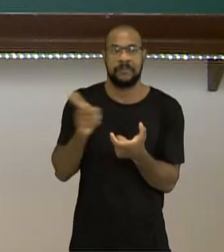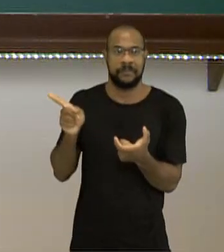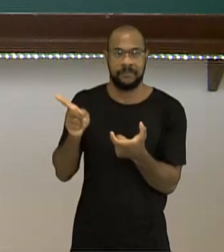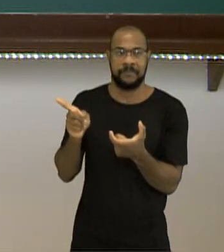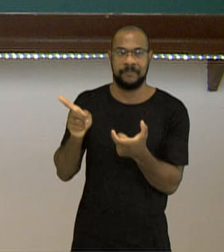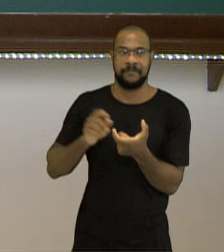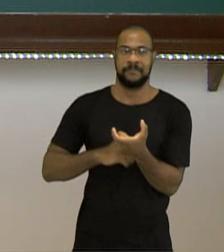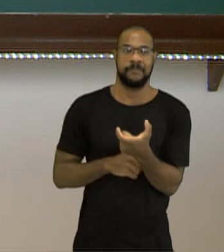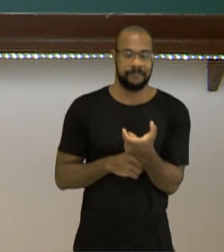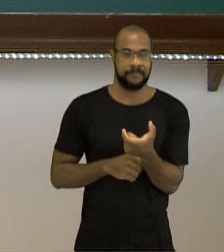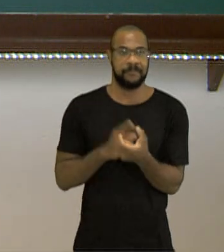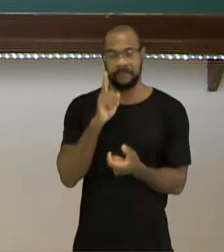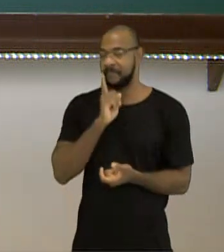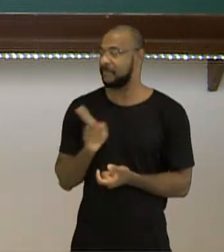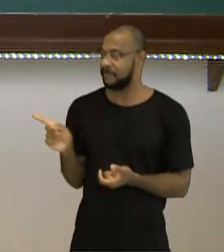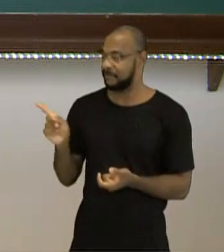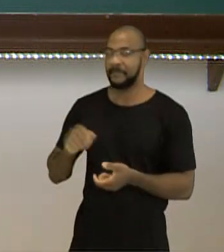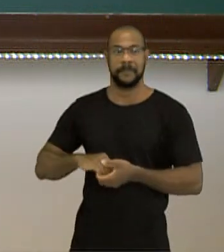aqui?